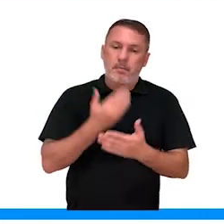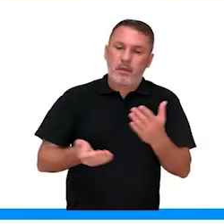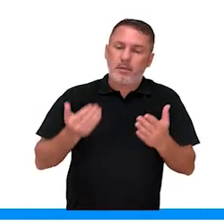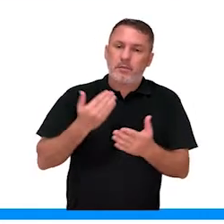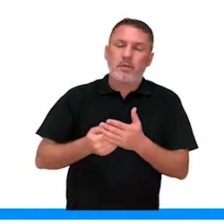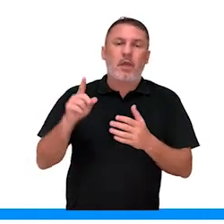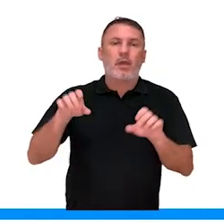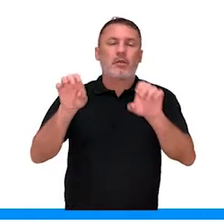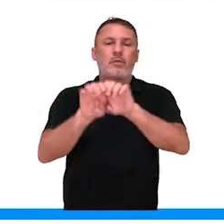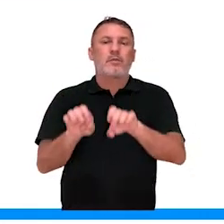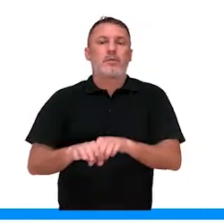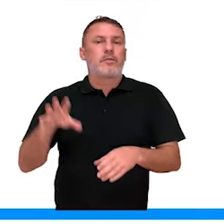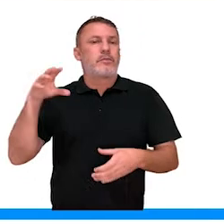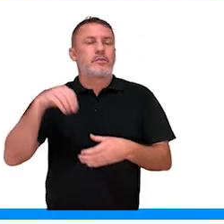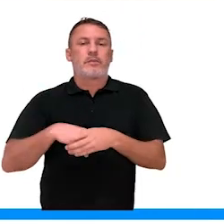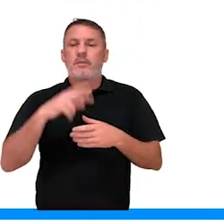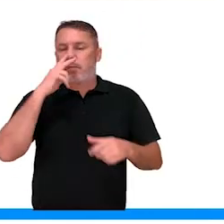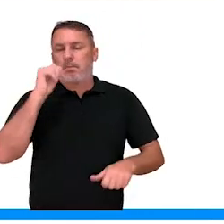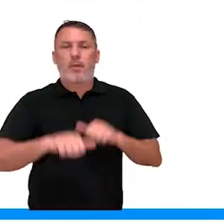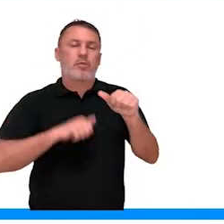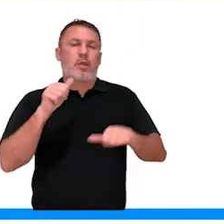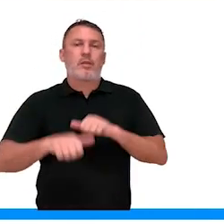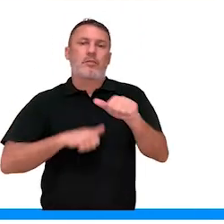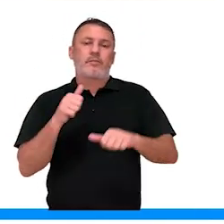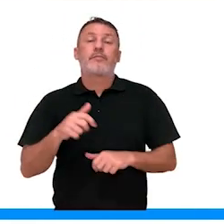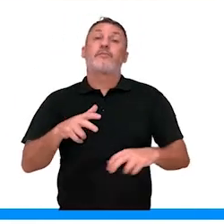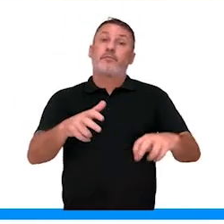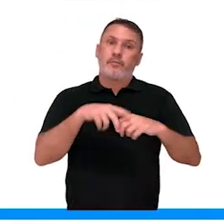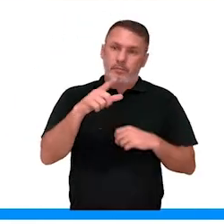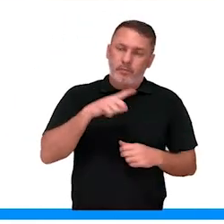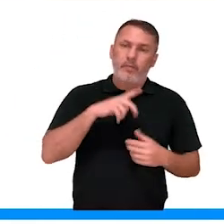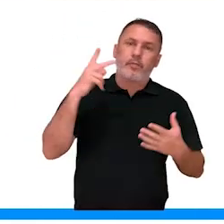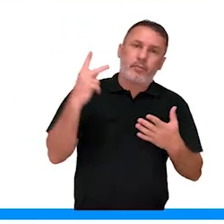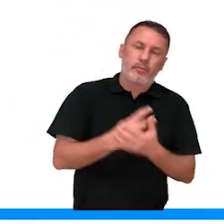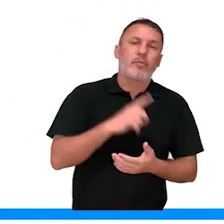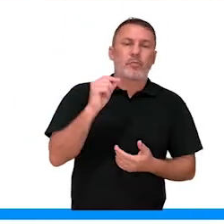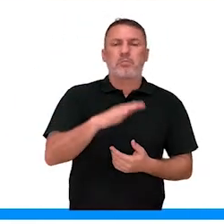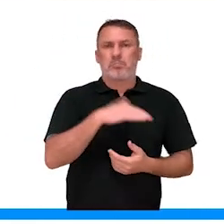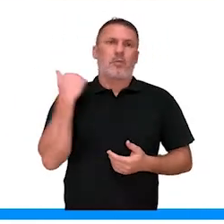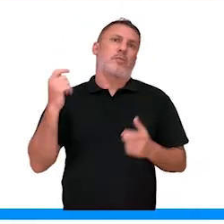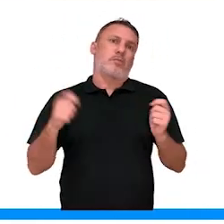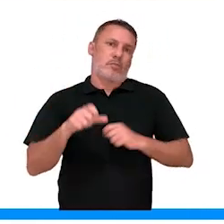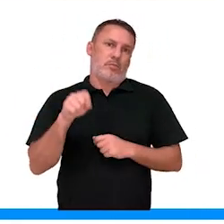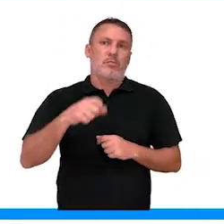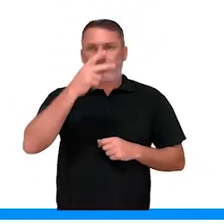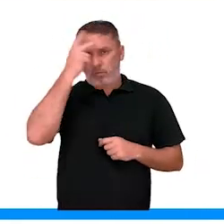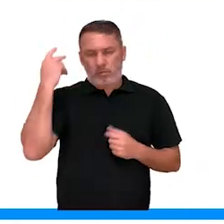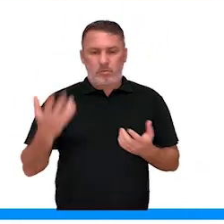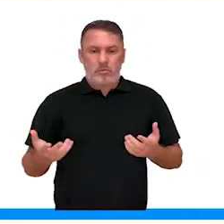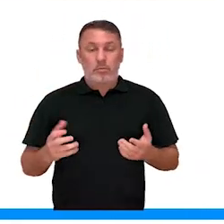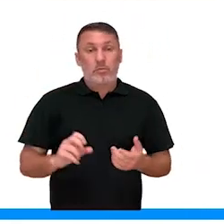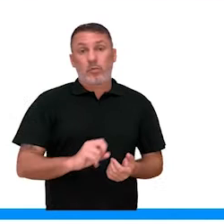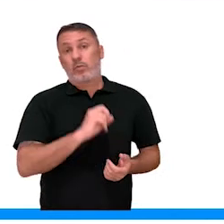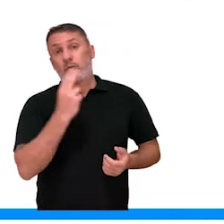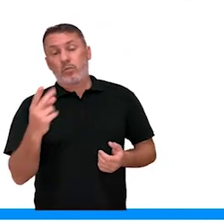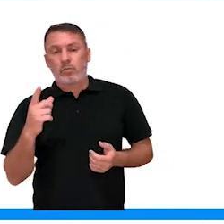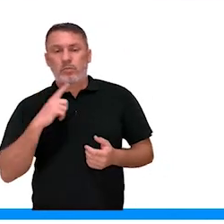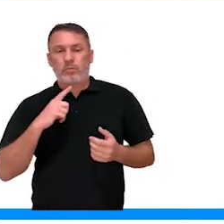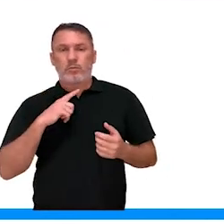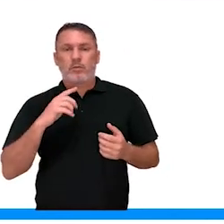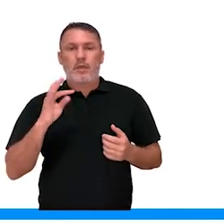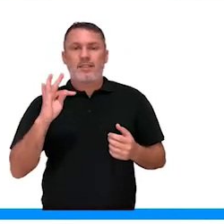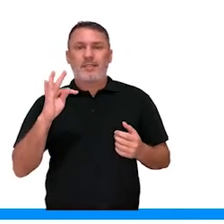perder, a estrutura delas vai sendo alteradas. E isso pode, inclusive, levar à morte de uma pessoa. Ou quando